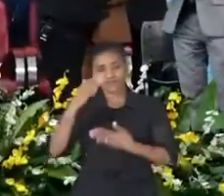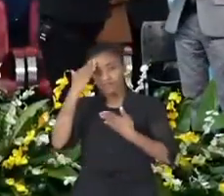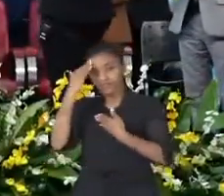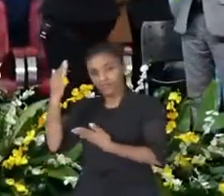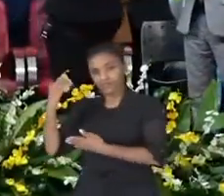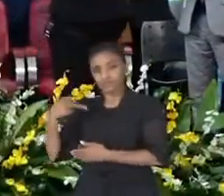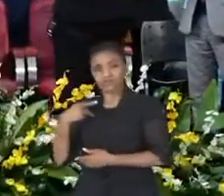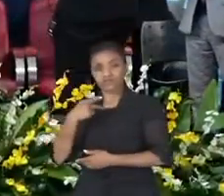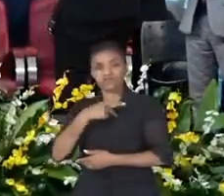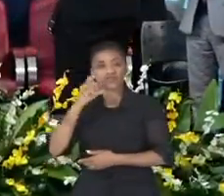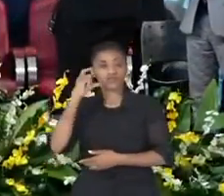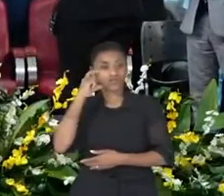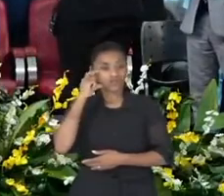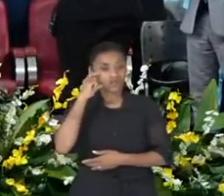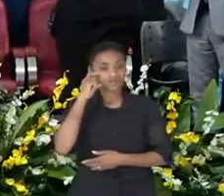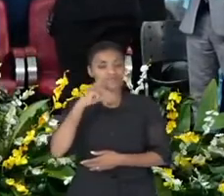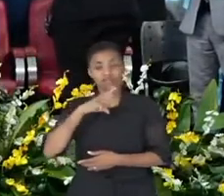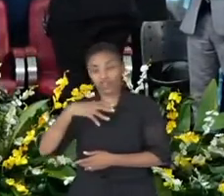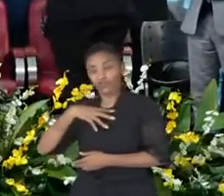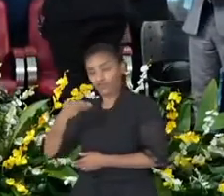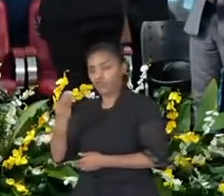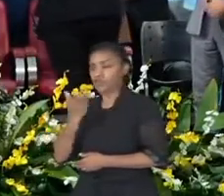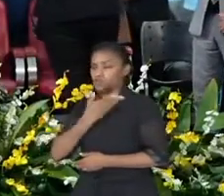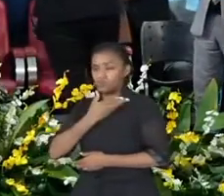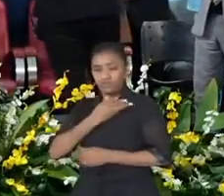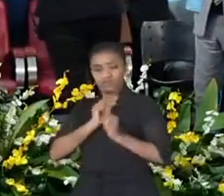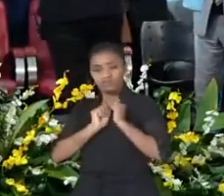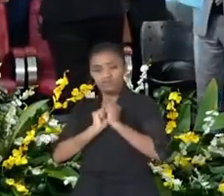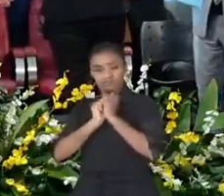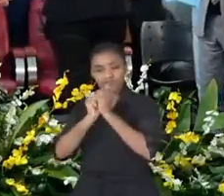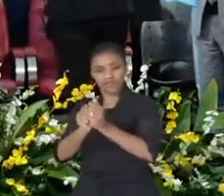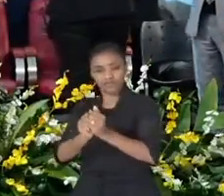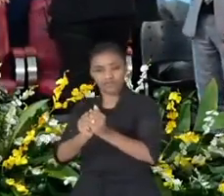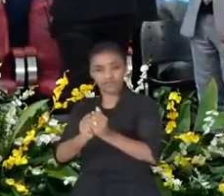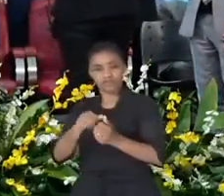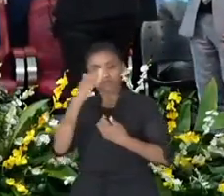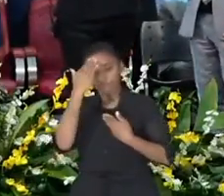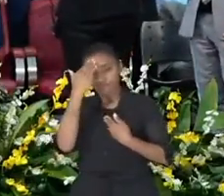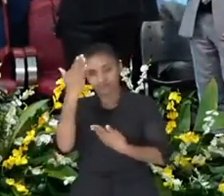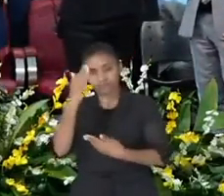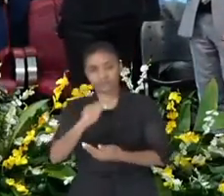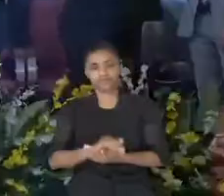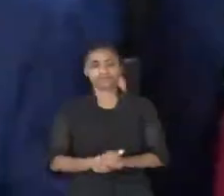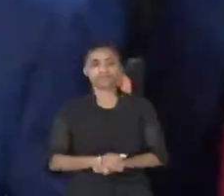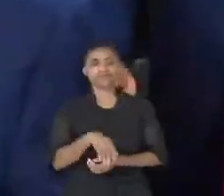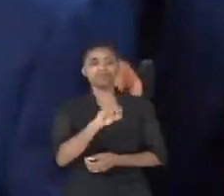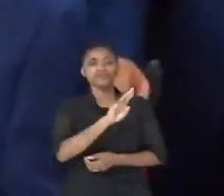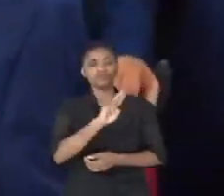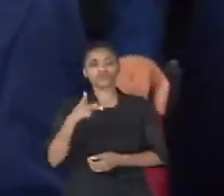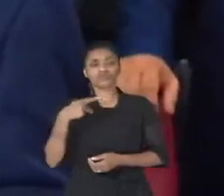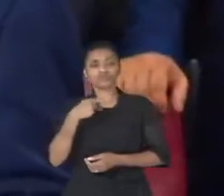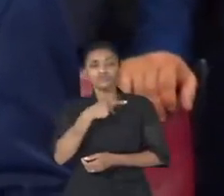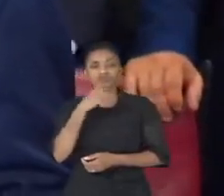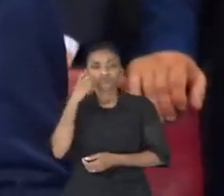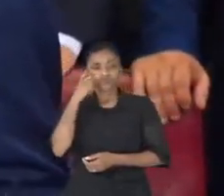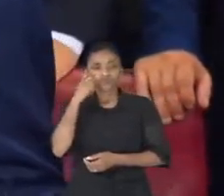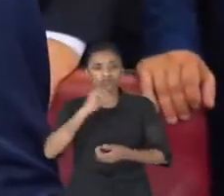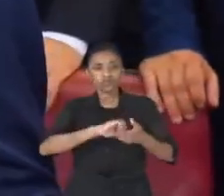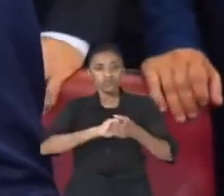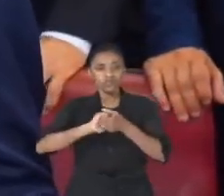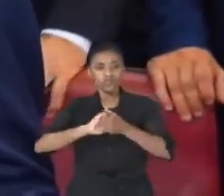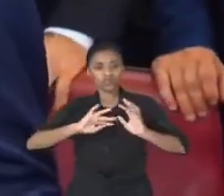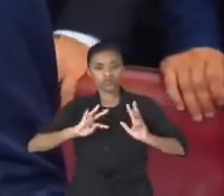pastor Zilmar. O senhor tem um filho, tem um amigo, tem um companheiro aqui, viu? Muito obrigado. Em nome dele, eu cumprimento toda a direção dos